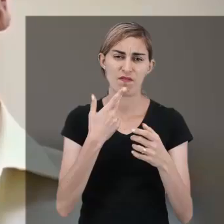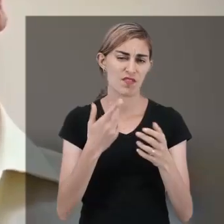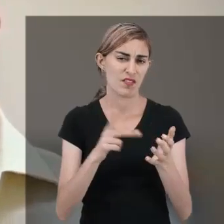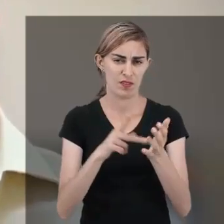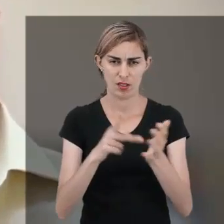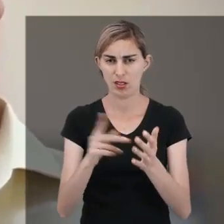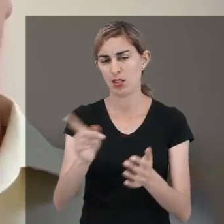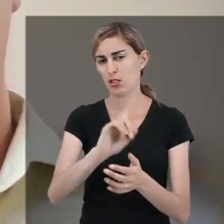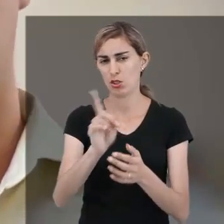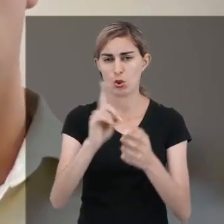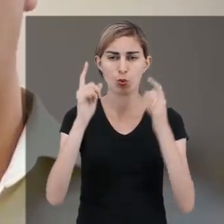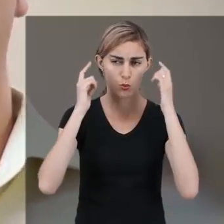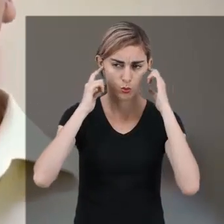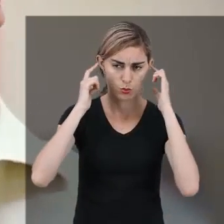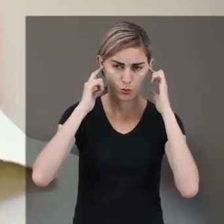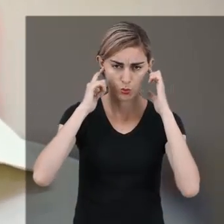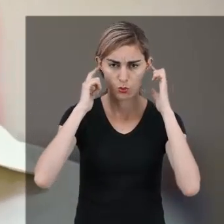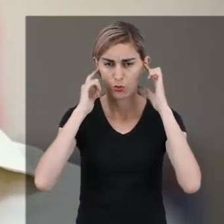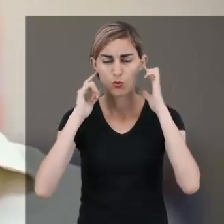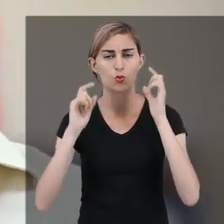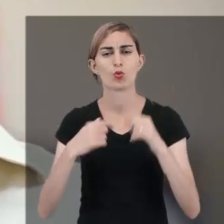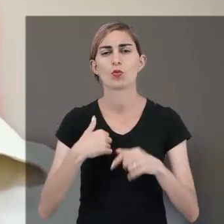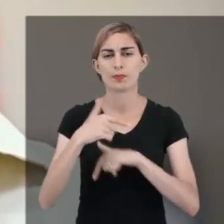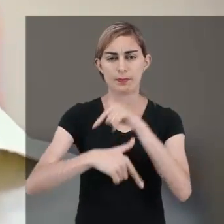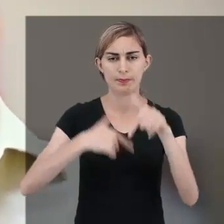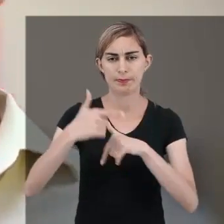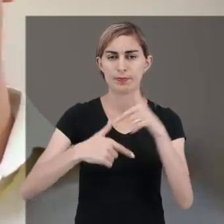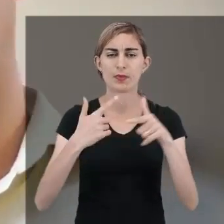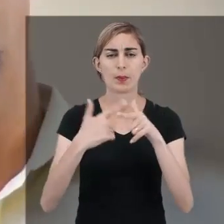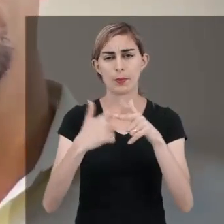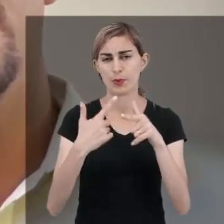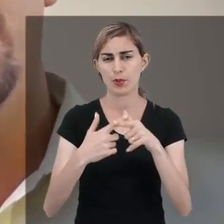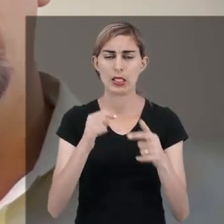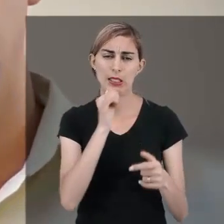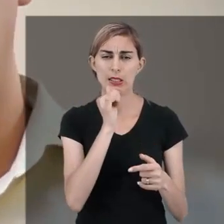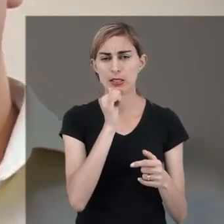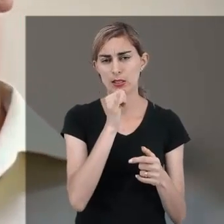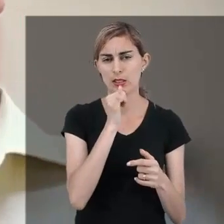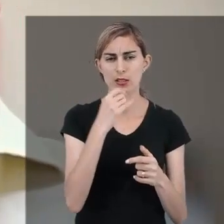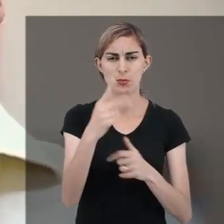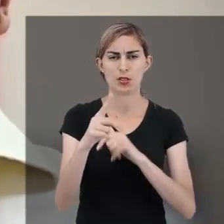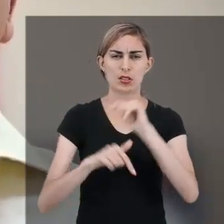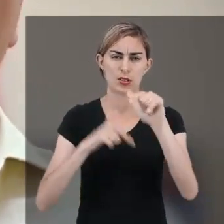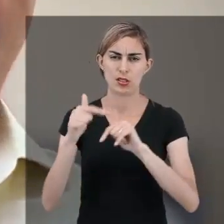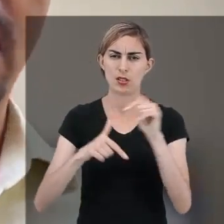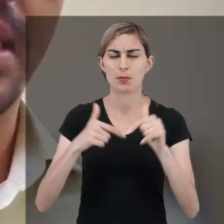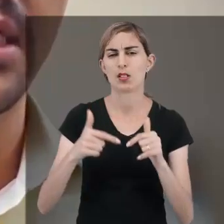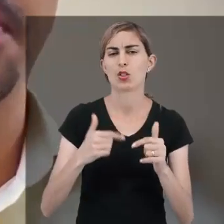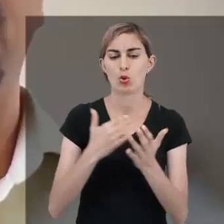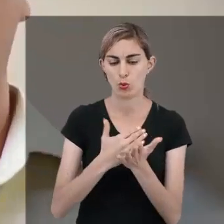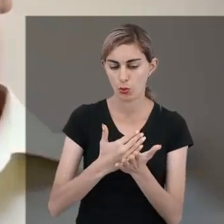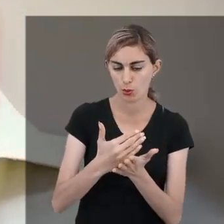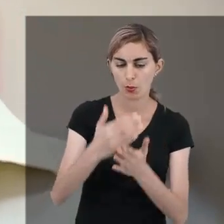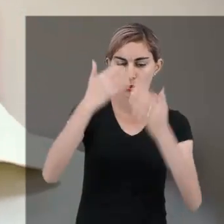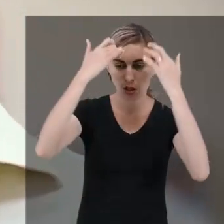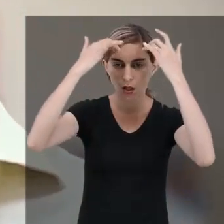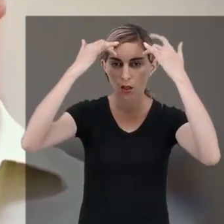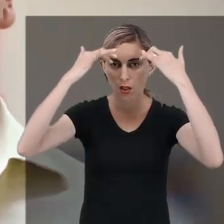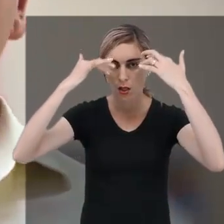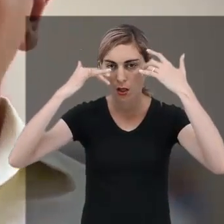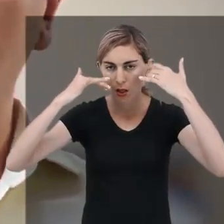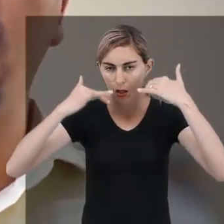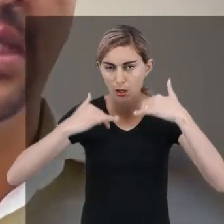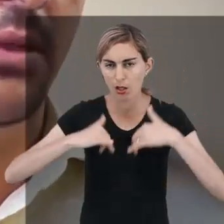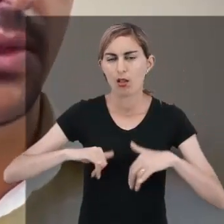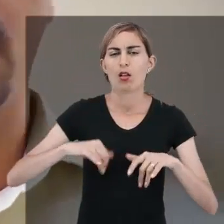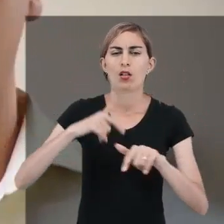real, não é atenuação que vai chegar ao ouvido do trabalhador. Porque, por exemplo, ele trabalha com ele inserido, ele vai começar a transpirar, ele vai